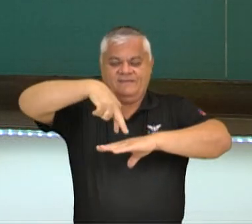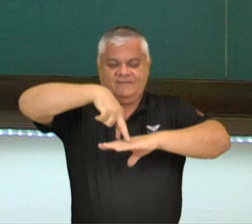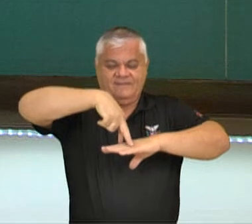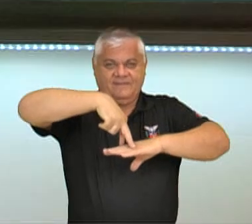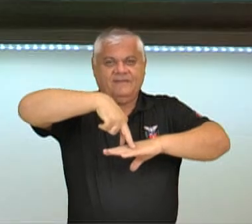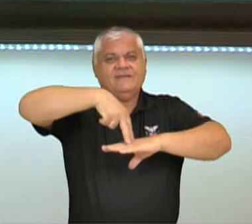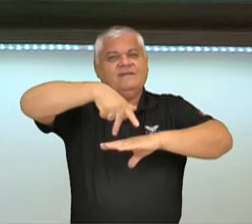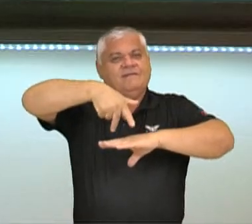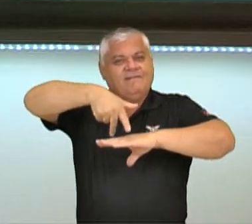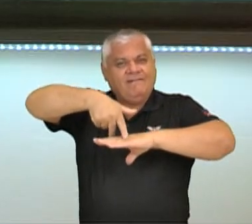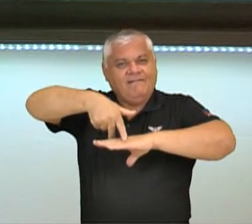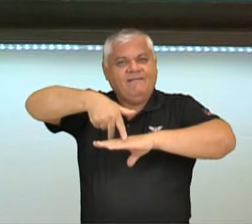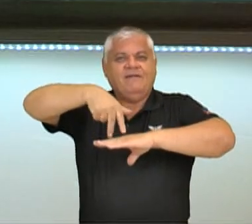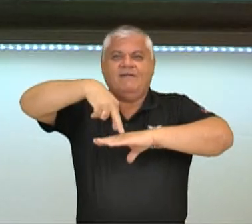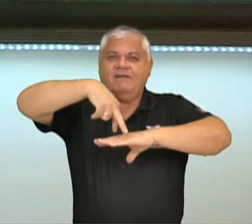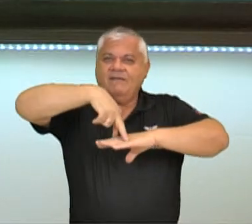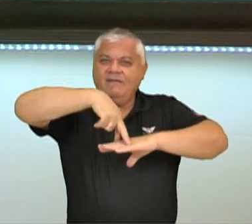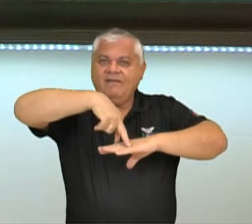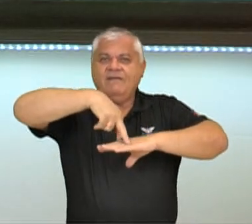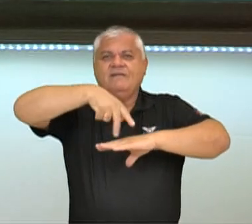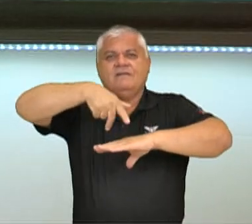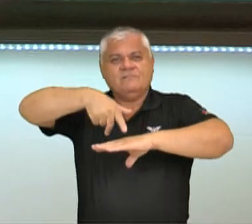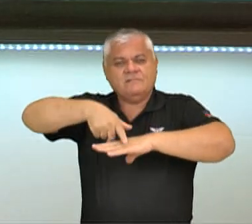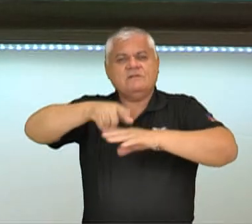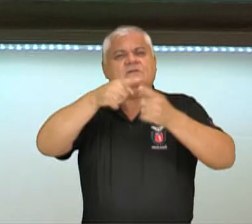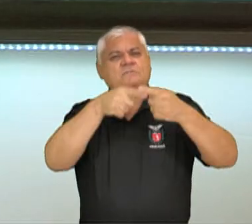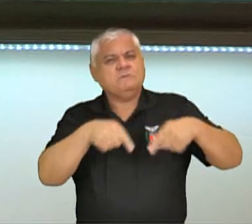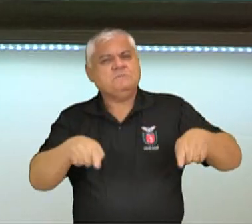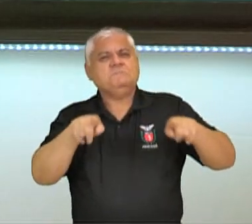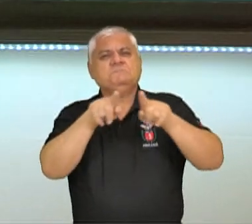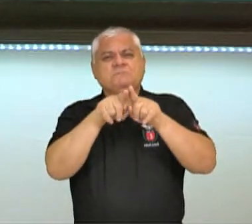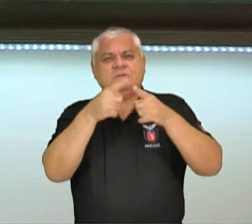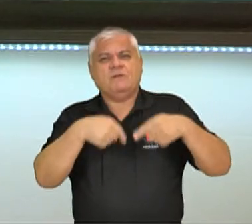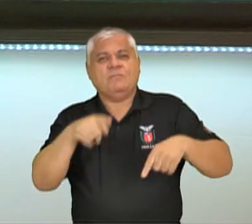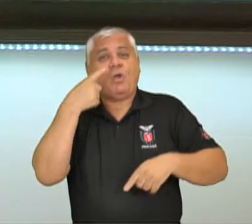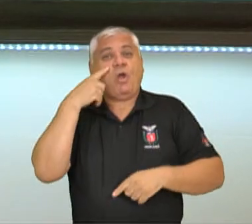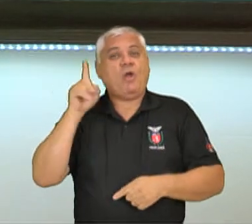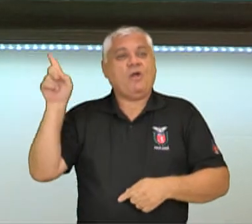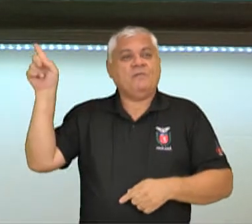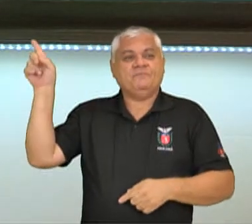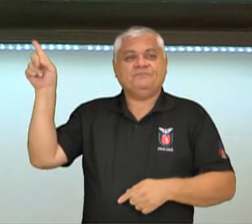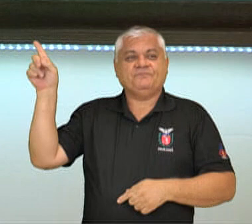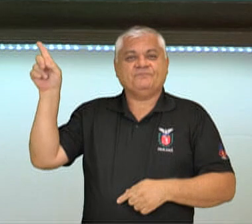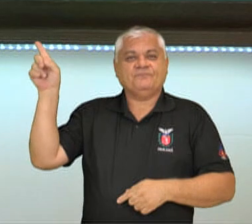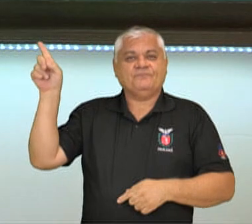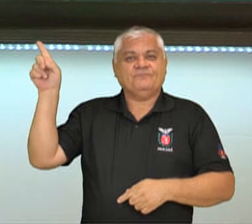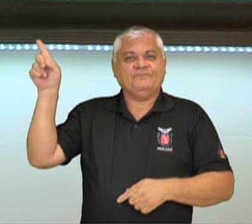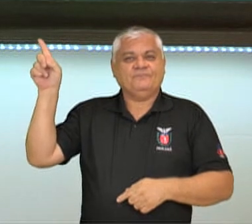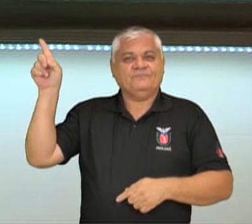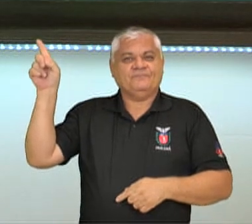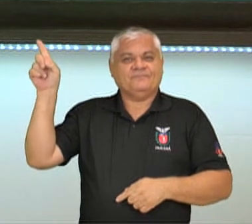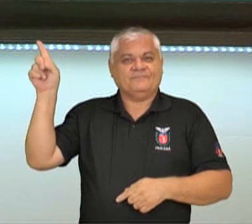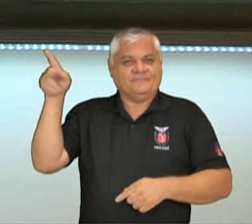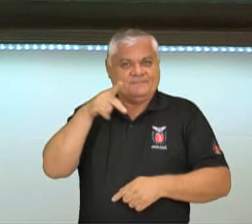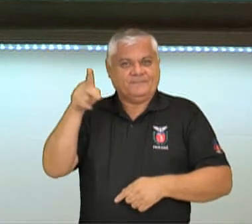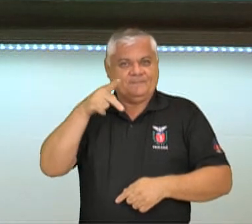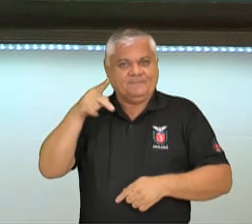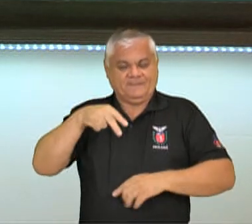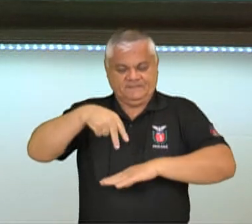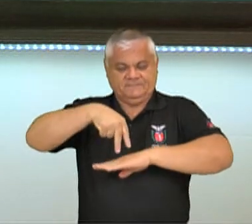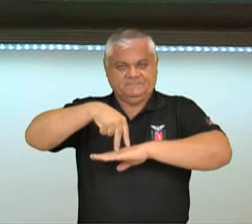atrás. E esse movimento vai se repetindo, né? Eu vou fazer aqui para você, ó. Eu estou na base, os 2